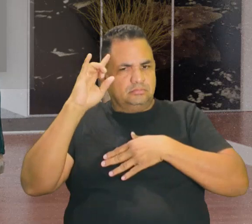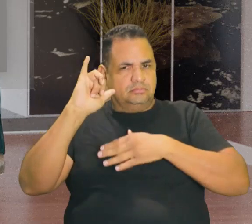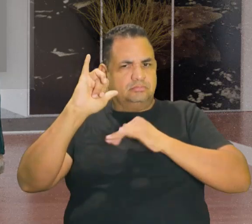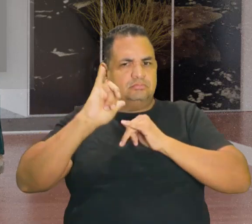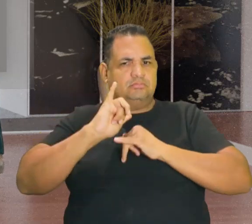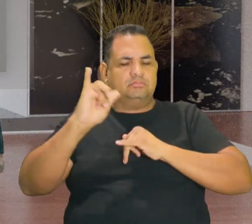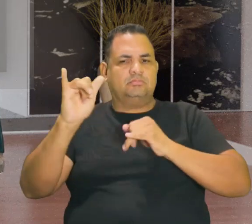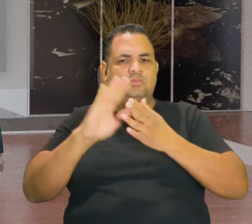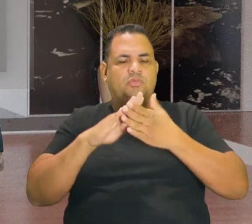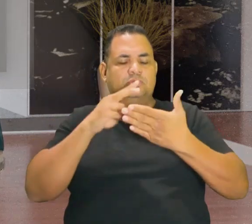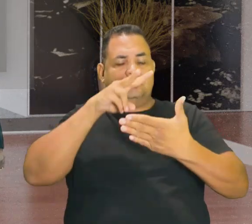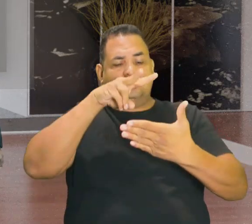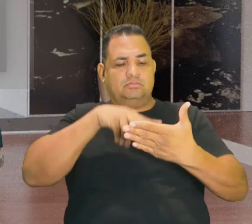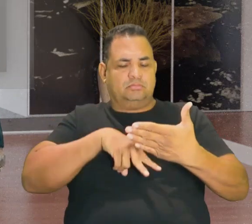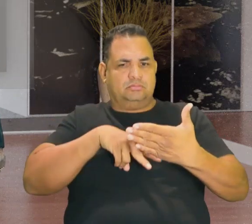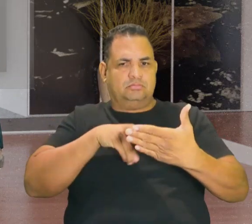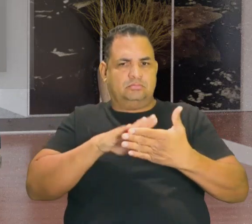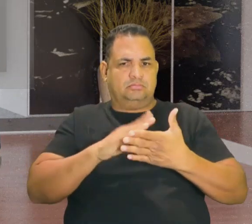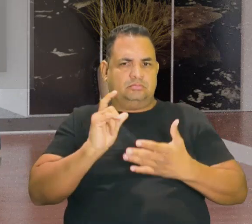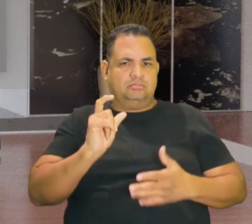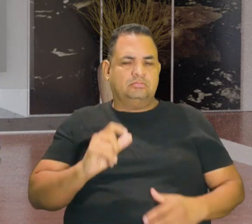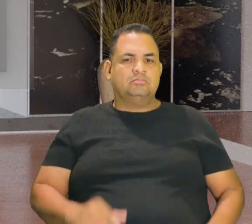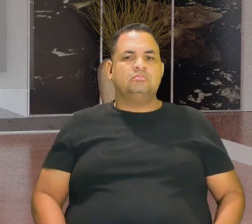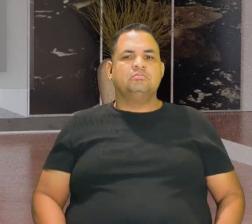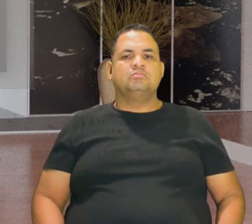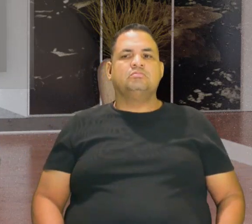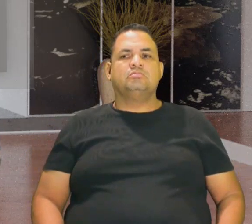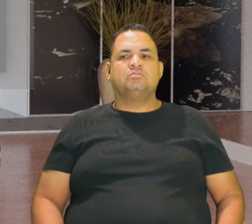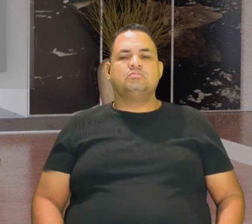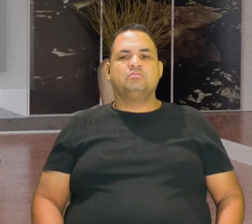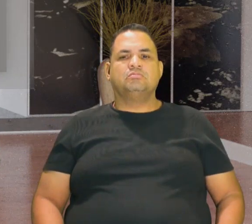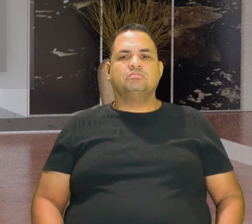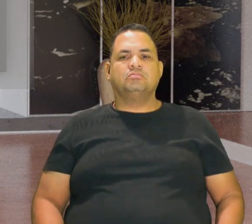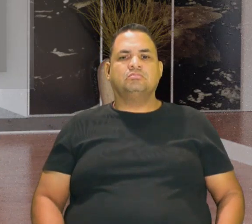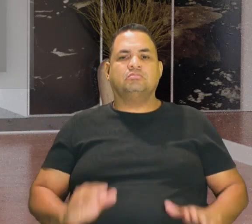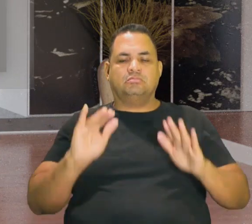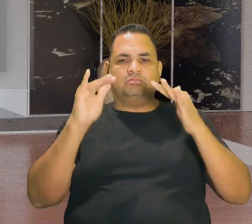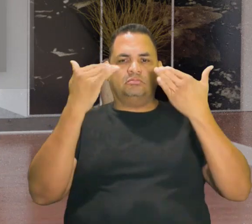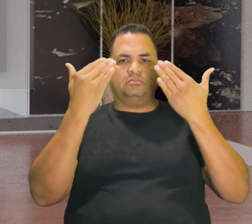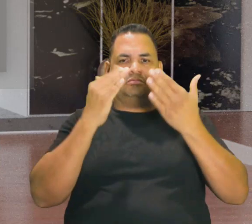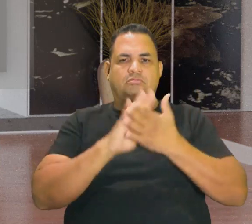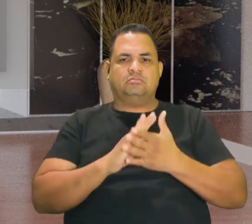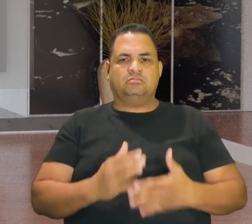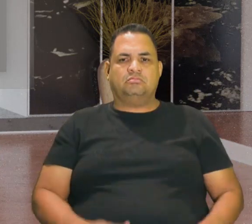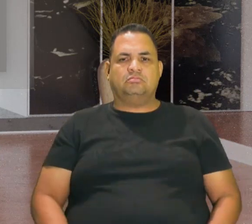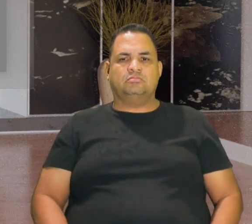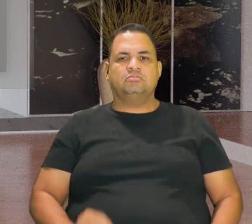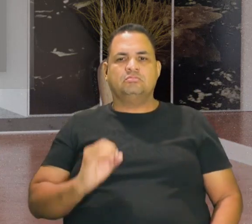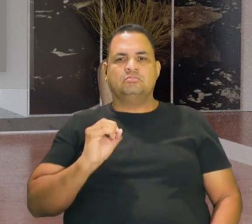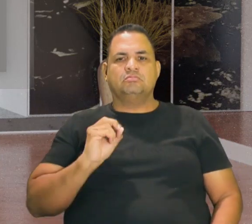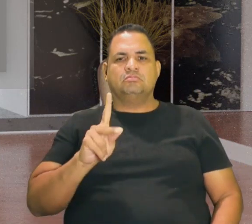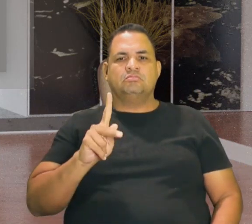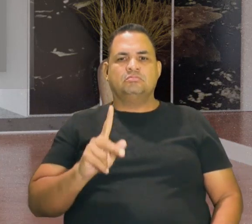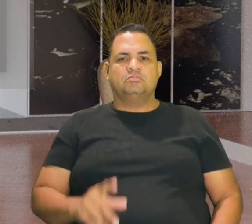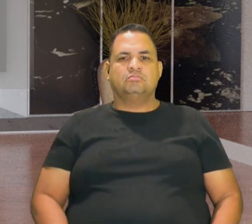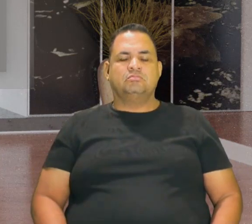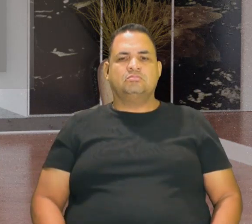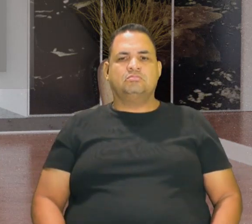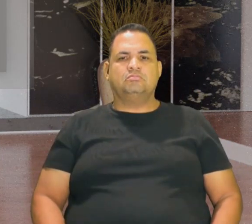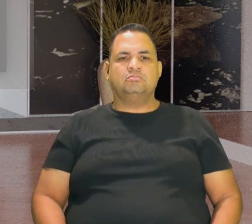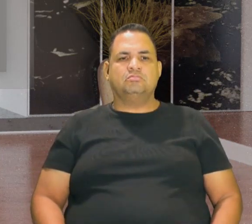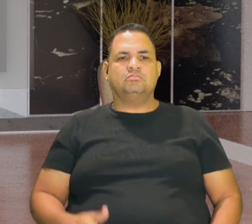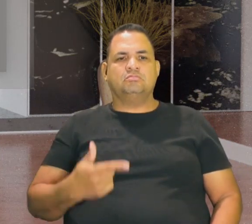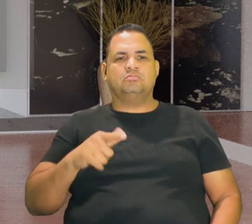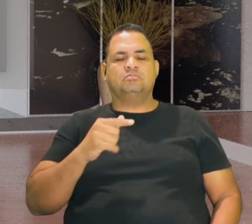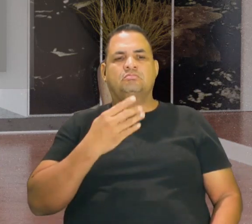ler ali a palavra-chave lembra o que é certo então fica atento aí a essas táticas Ok então vamos para a